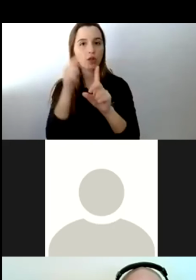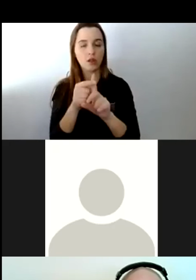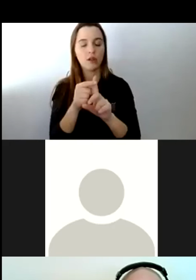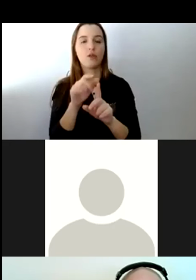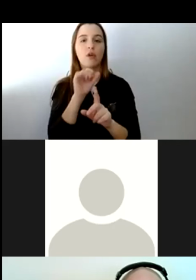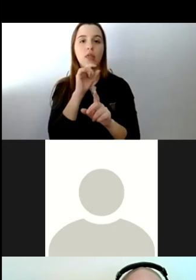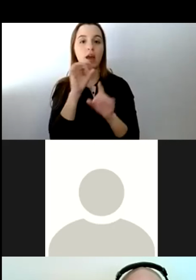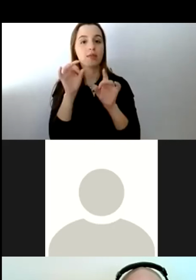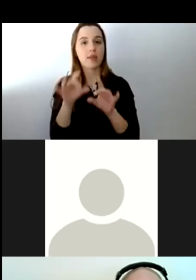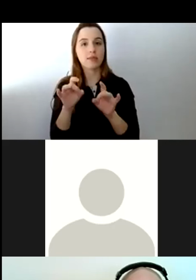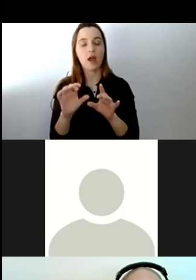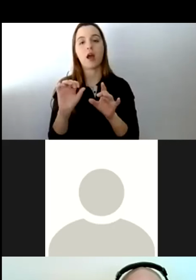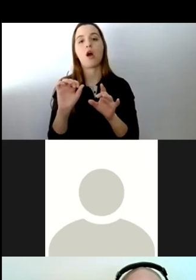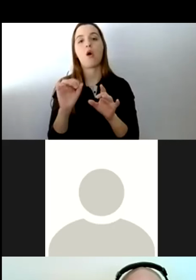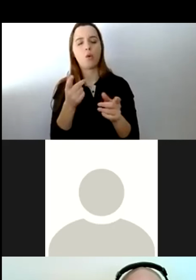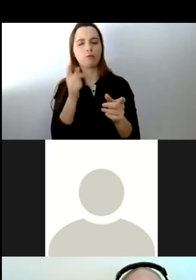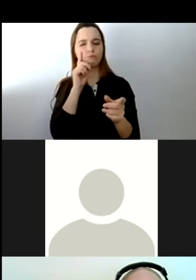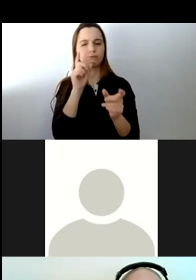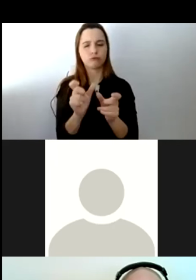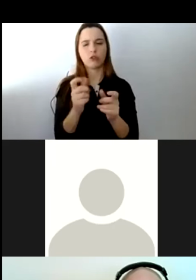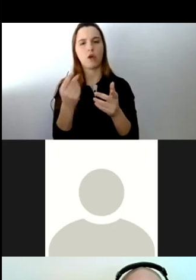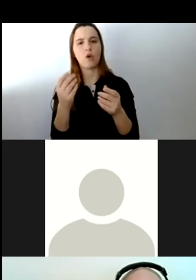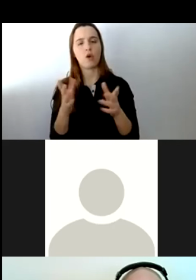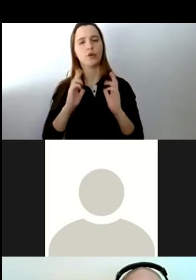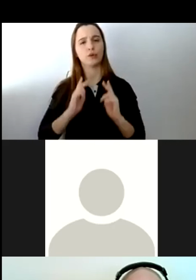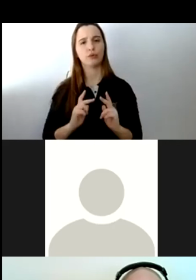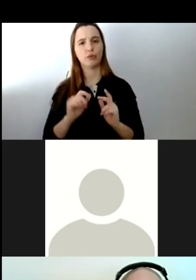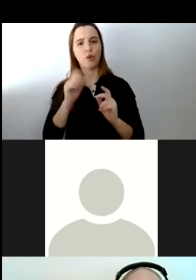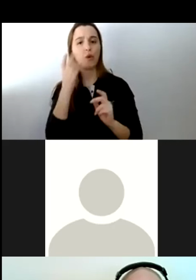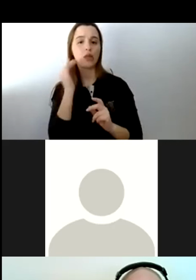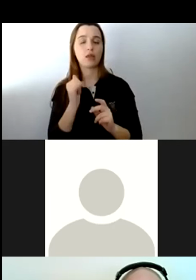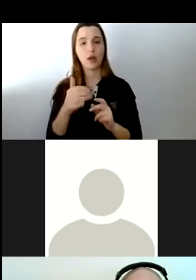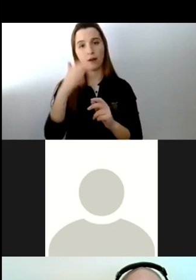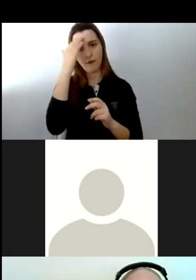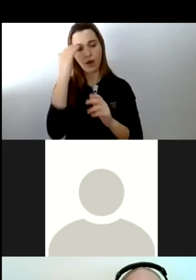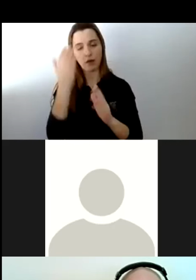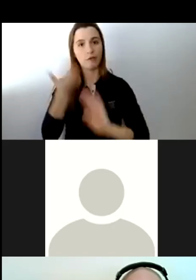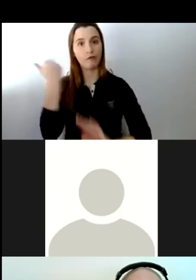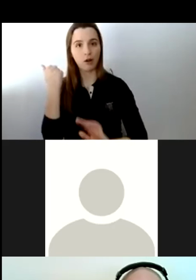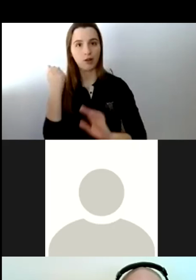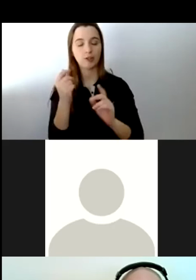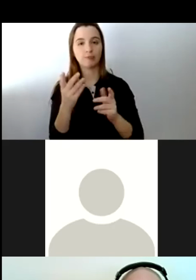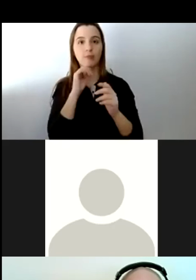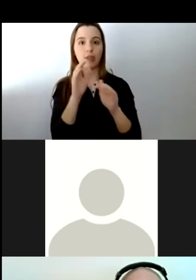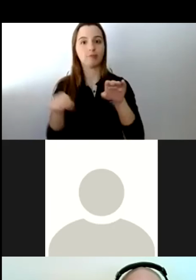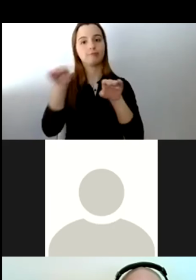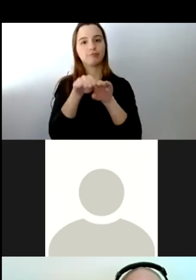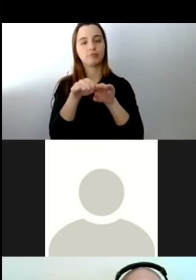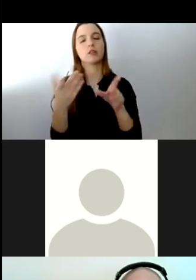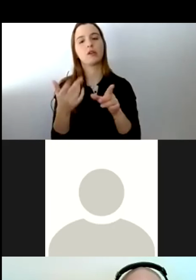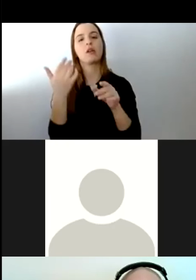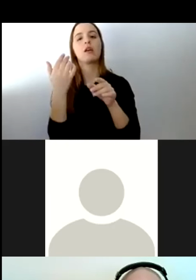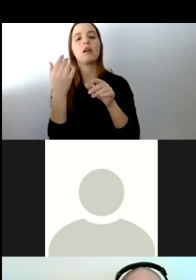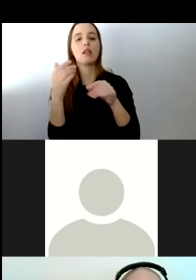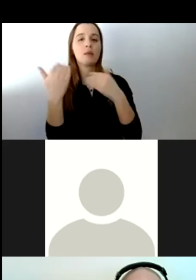compensar, monitorizar, aliviar ou neutralizar as incapacidades, limitações das atividades e